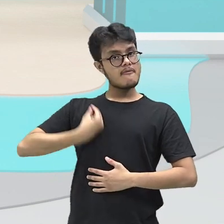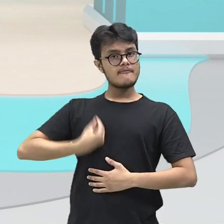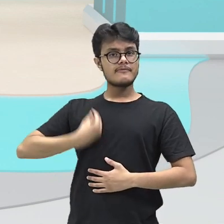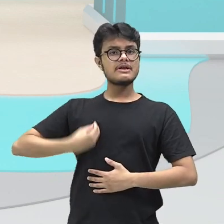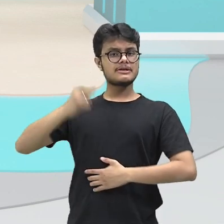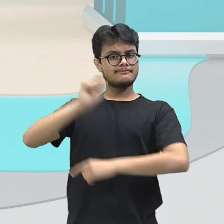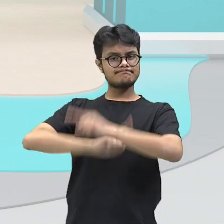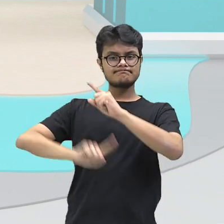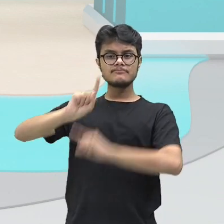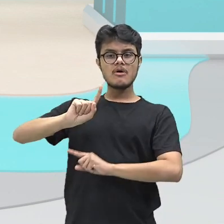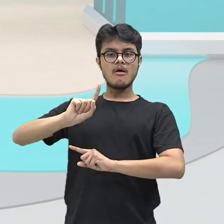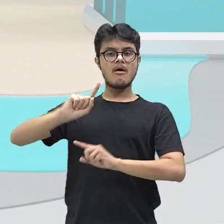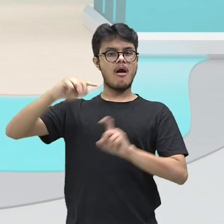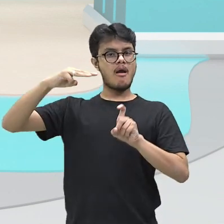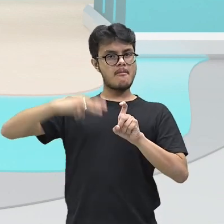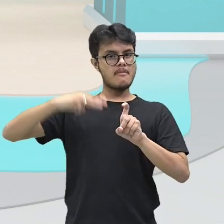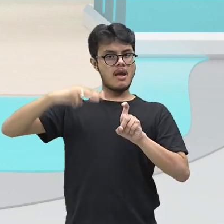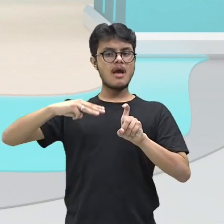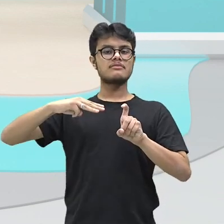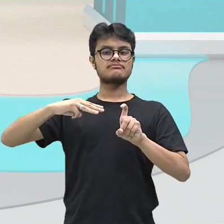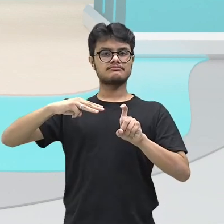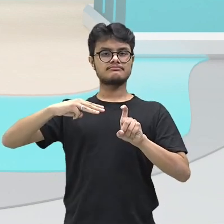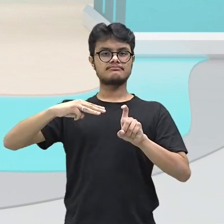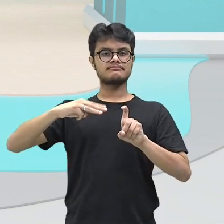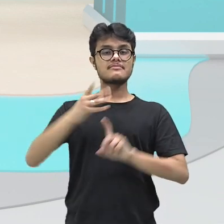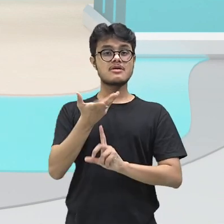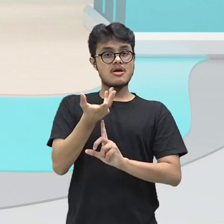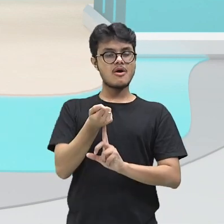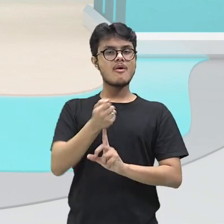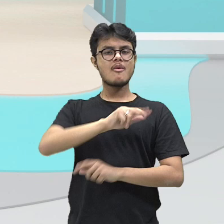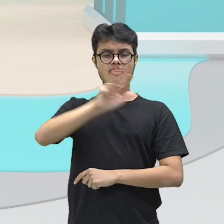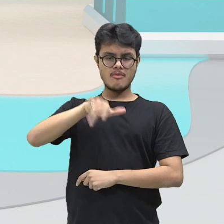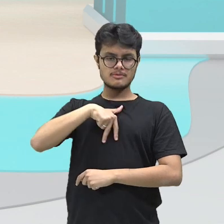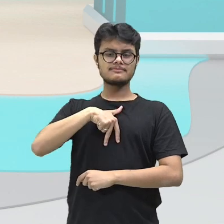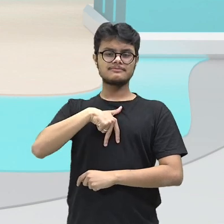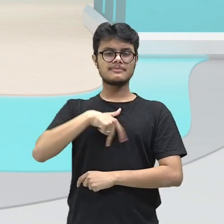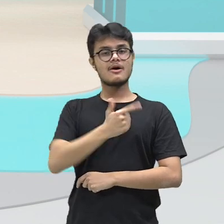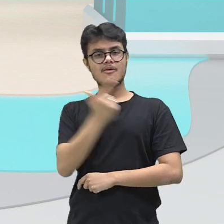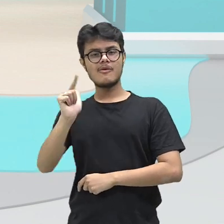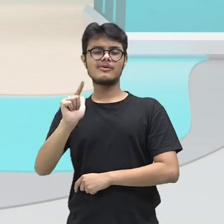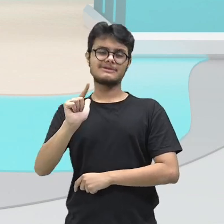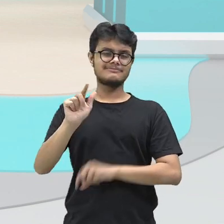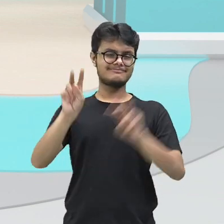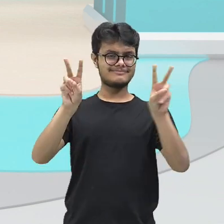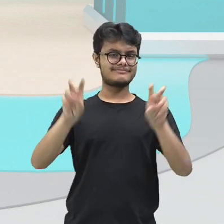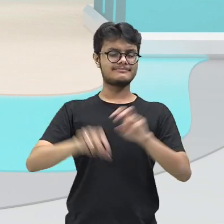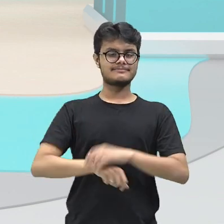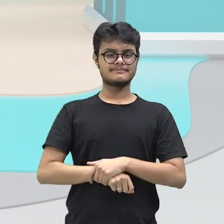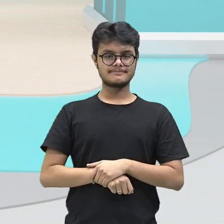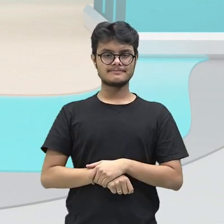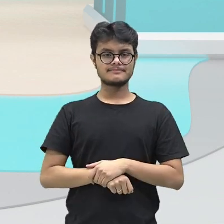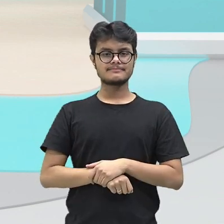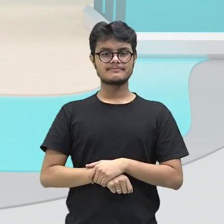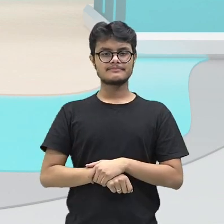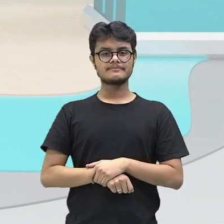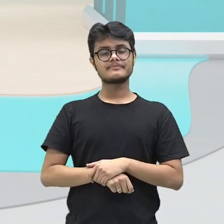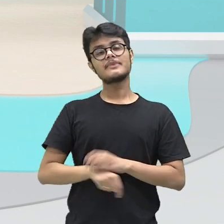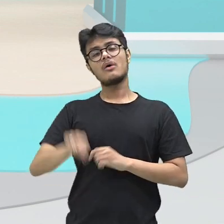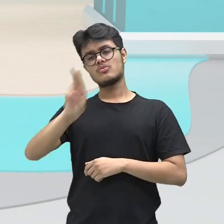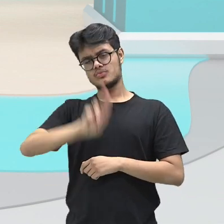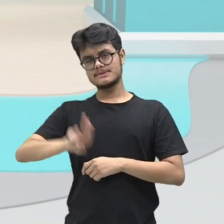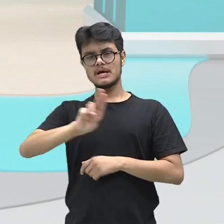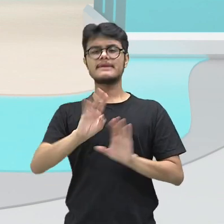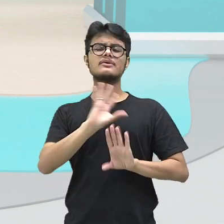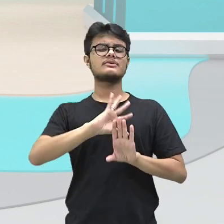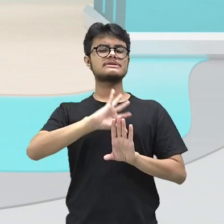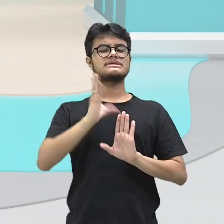do misticismo e da espiritualidade. A gente já entra aí com outro viés, né? Através do uso dos símbolos, os artistas são